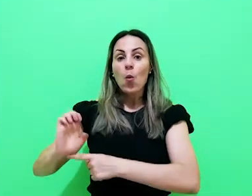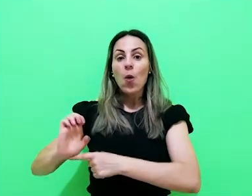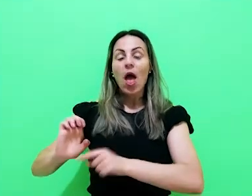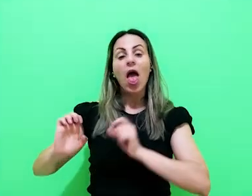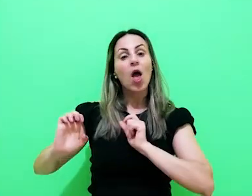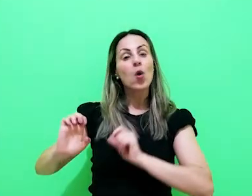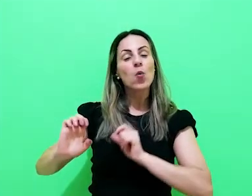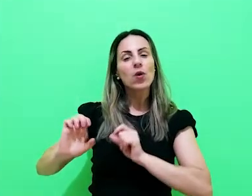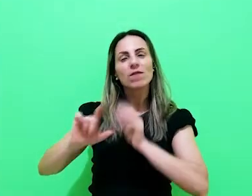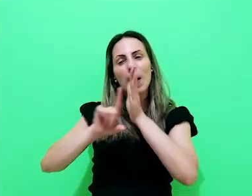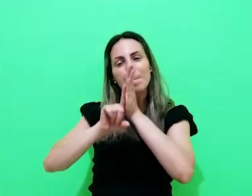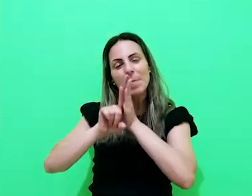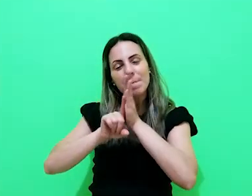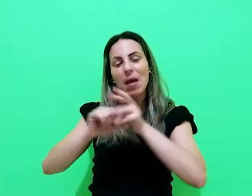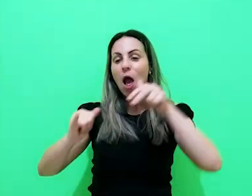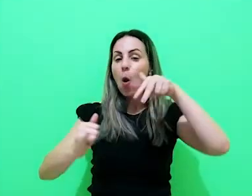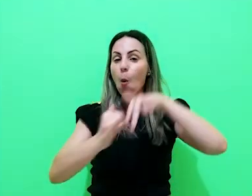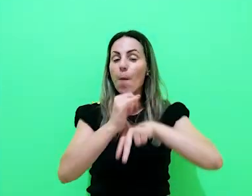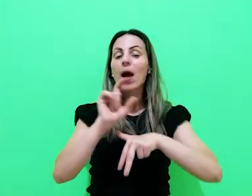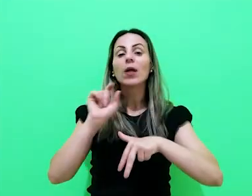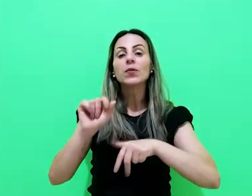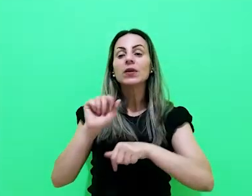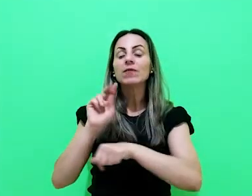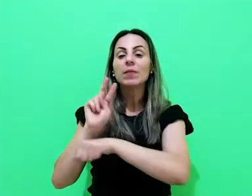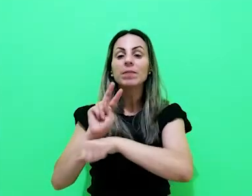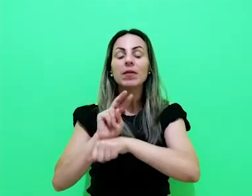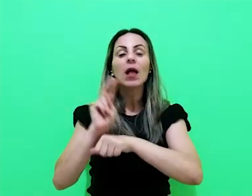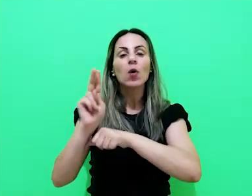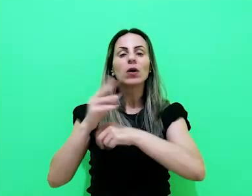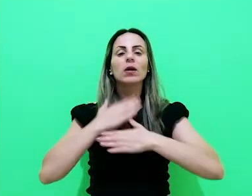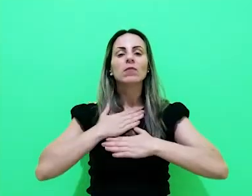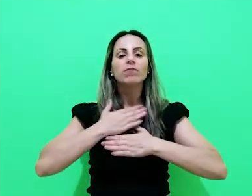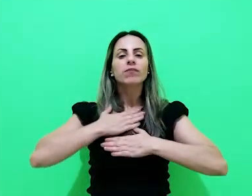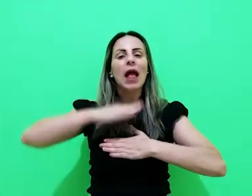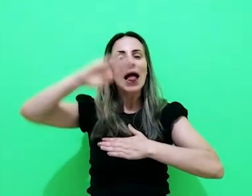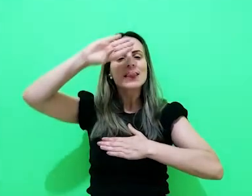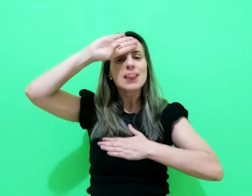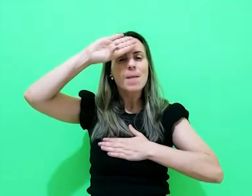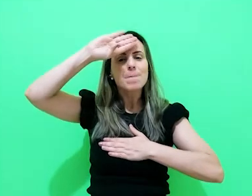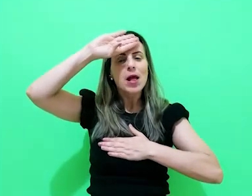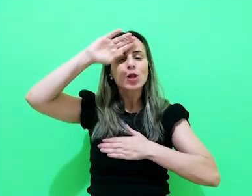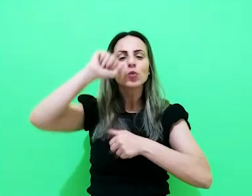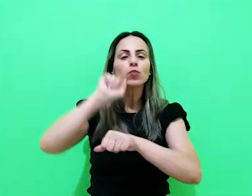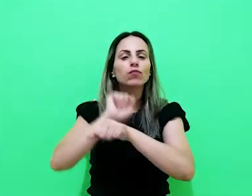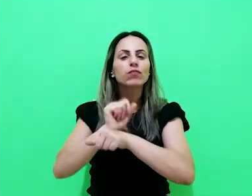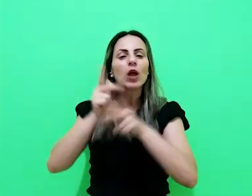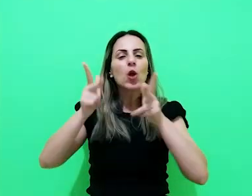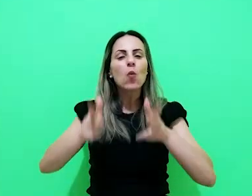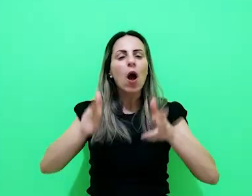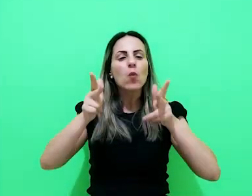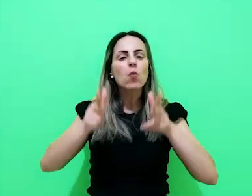despir todo o paciente e manter a temperatura corporal desse paciente.